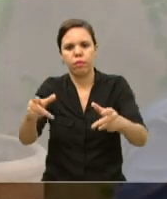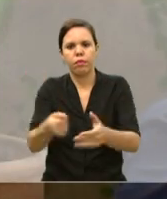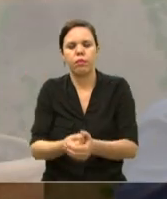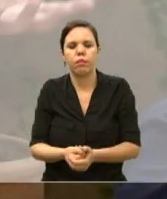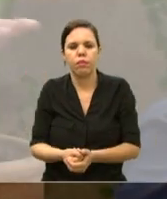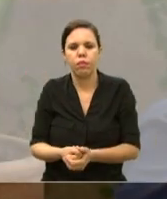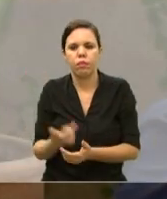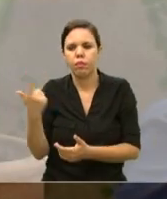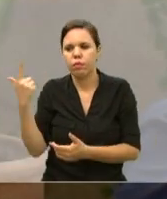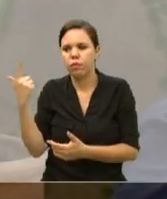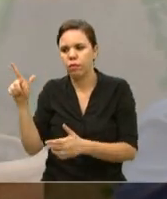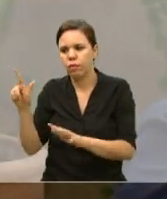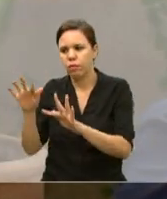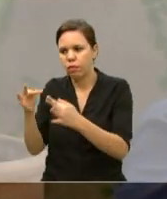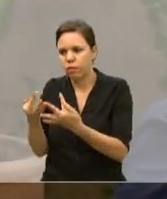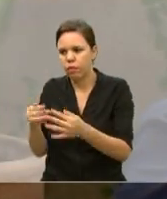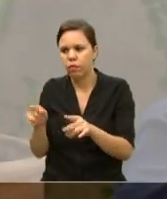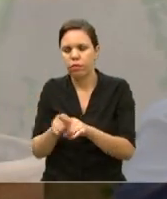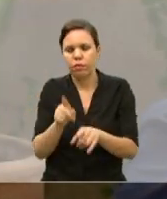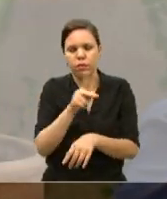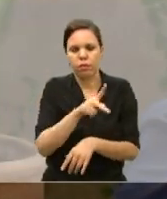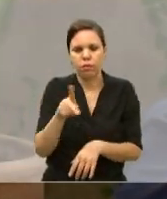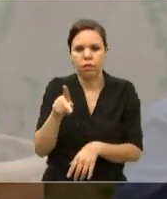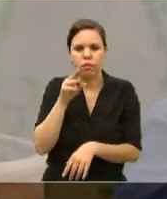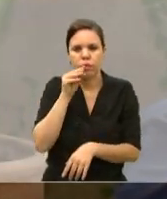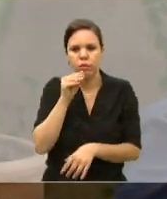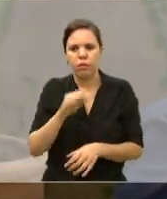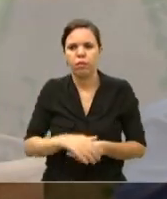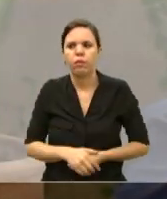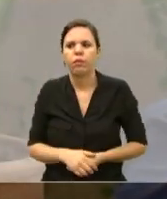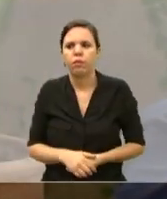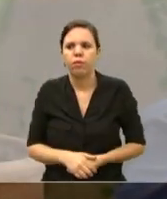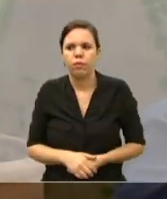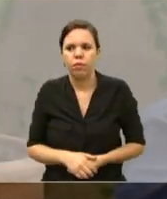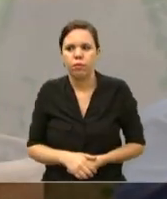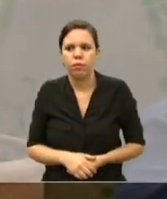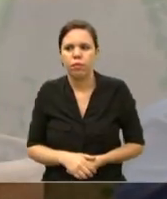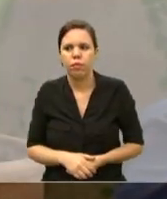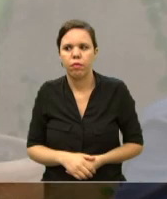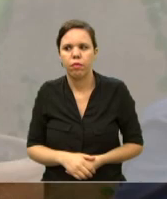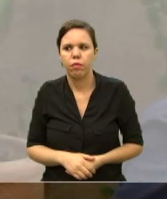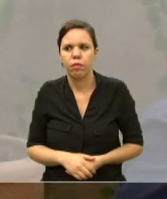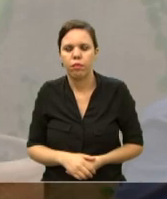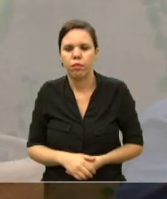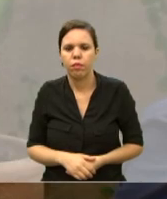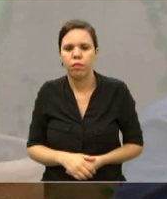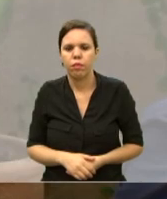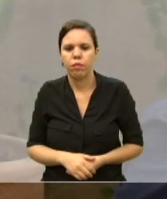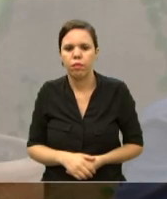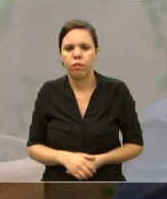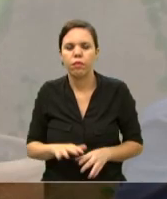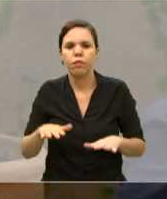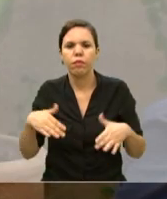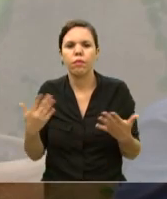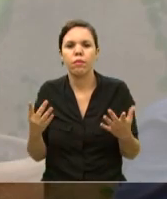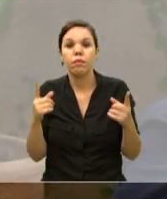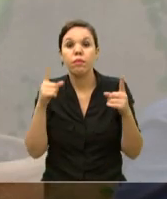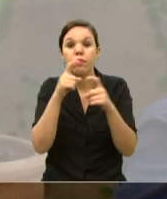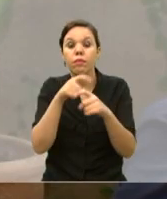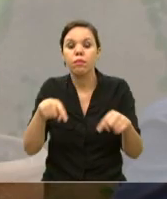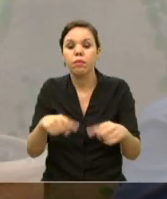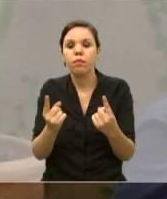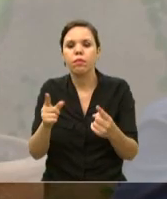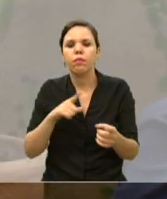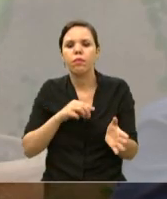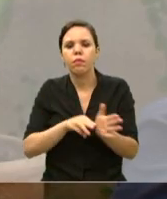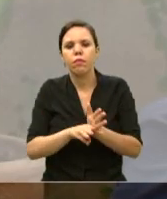trabalhamos dentro da escola com eletrônicos, por exemplo. Nós não incentivamos. Não, exatamente.